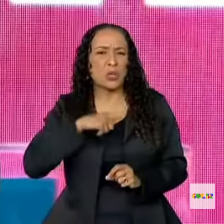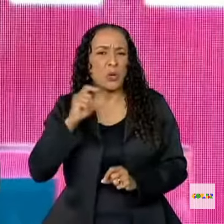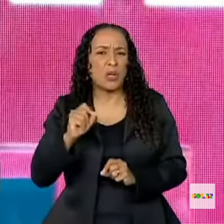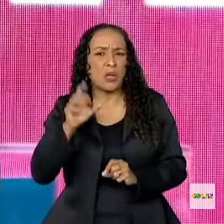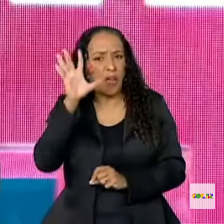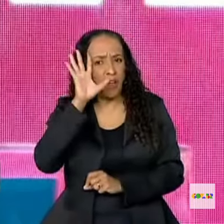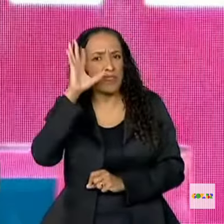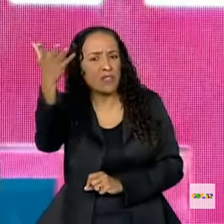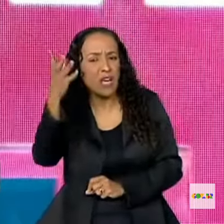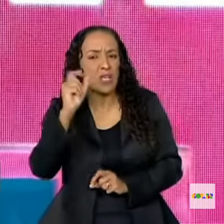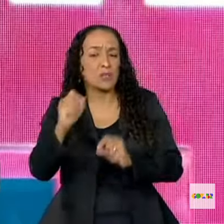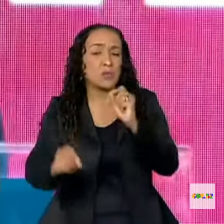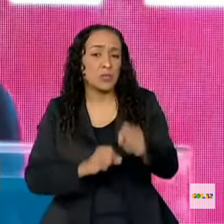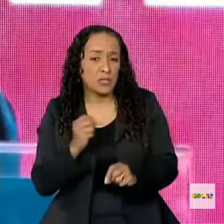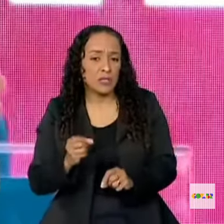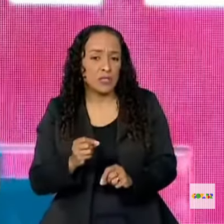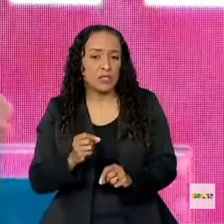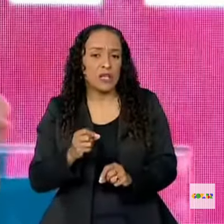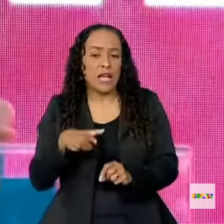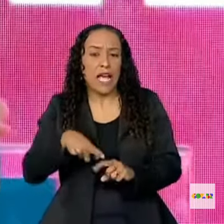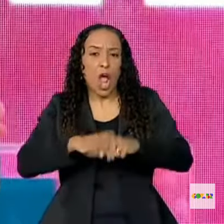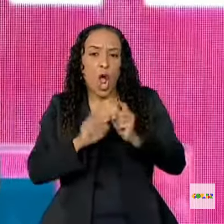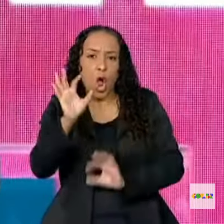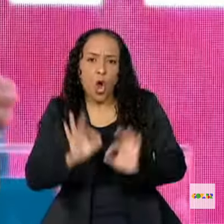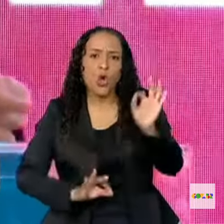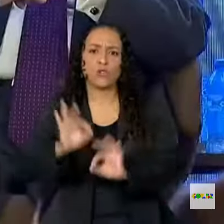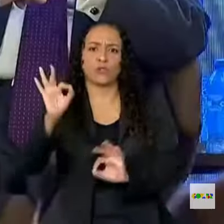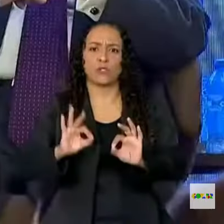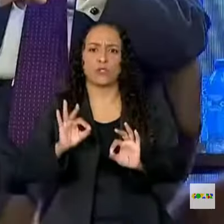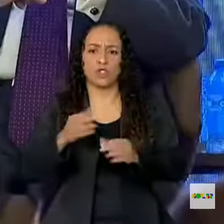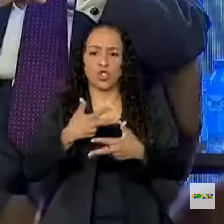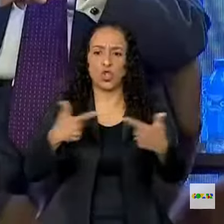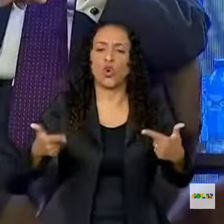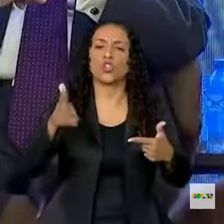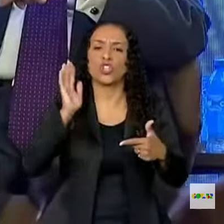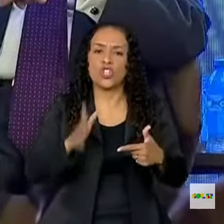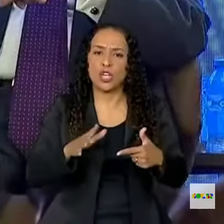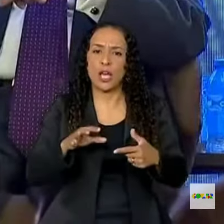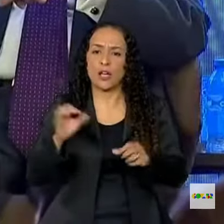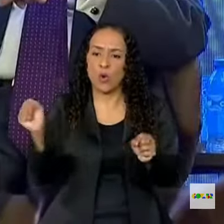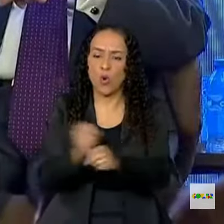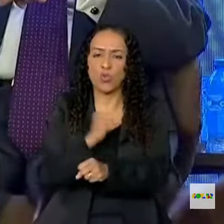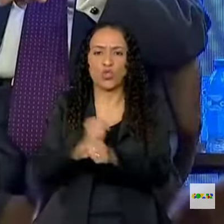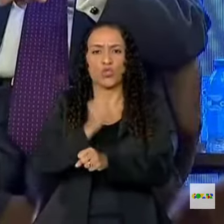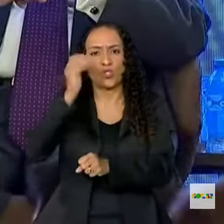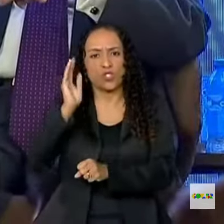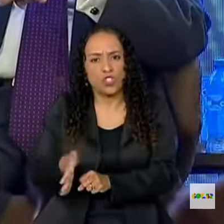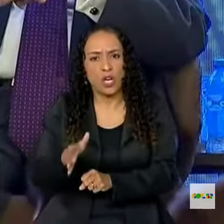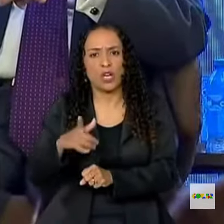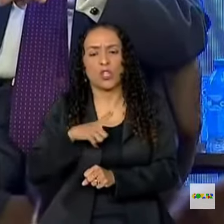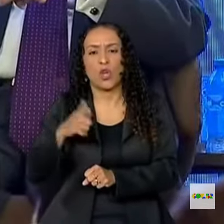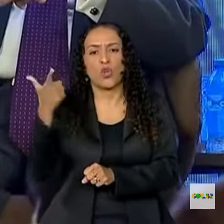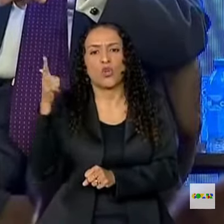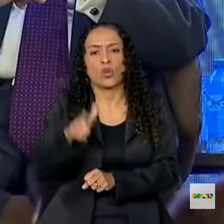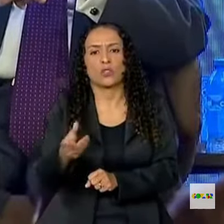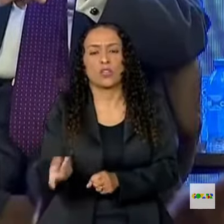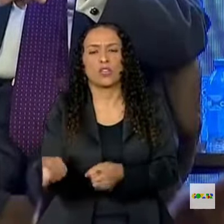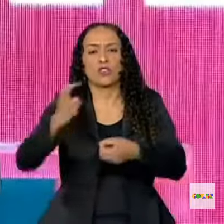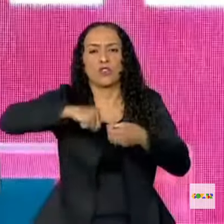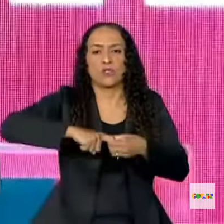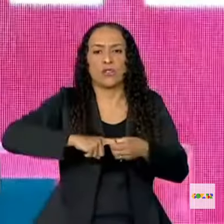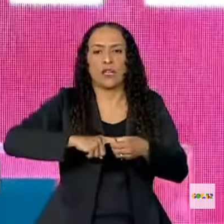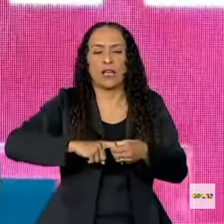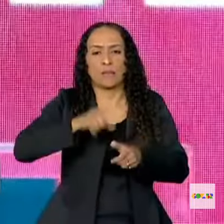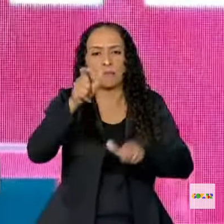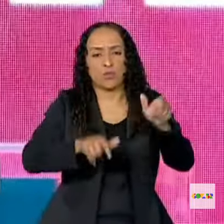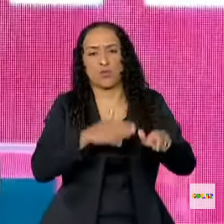o resultado do benefício da reconstrução de coisas que já estavam construídas e a gente não consegue trazer de volta à vidas